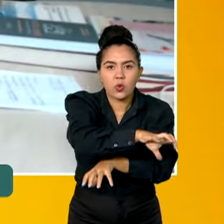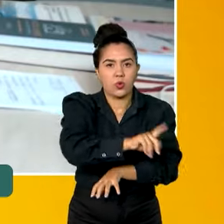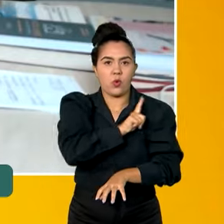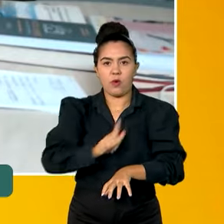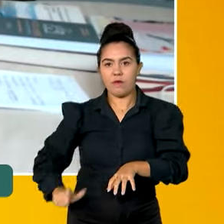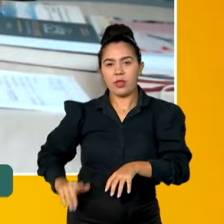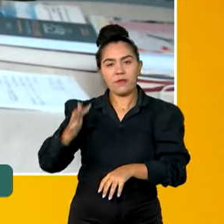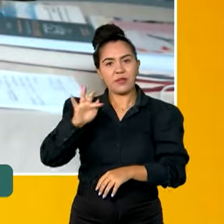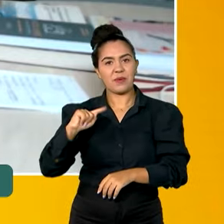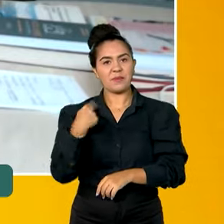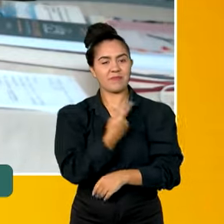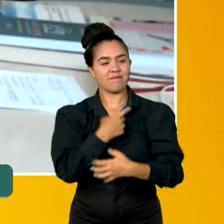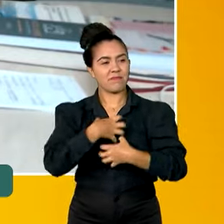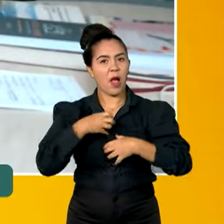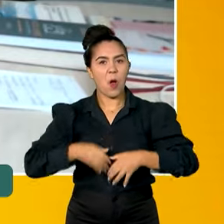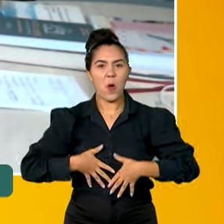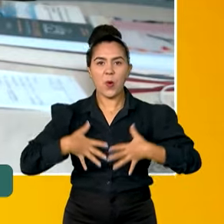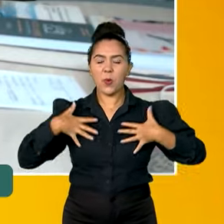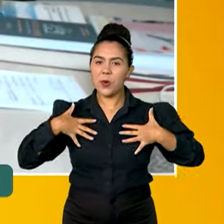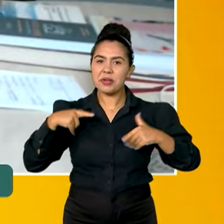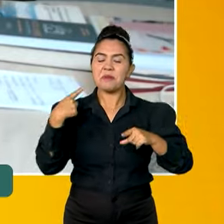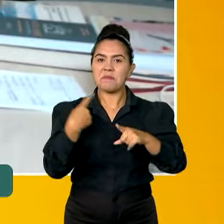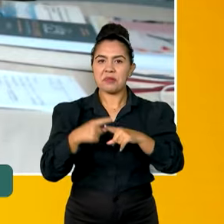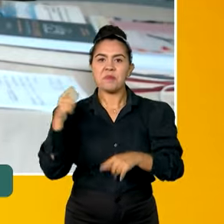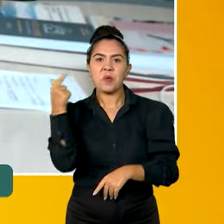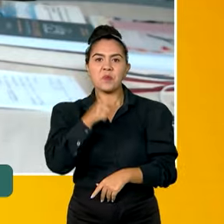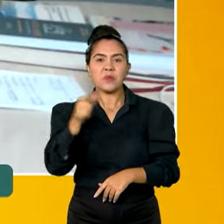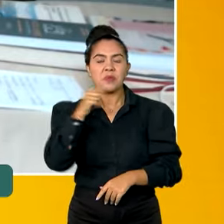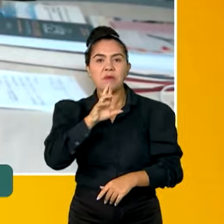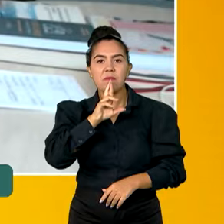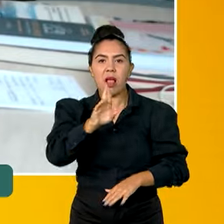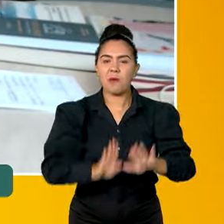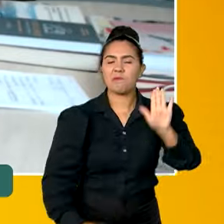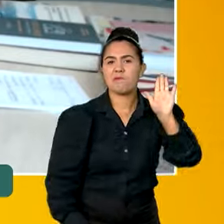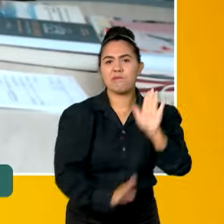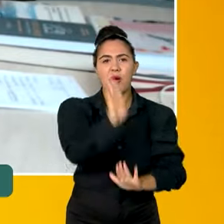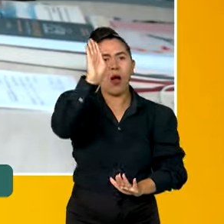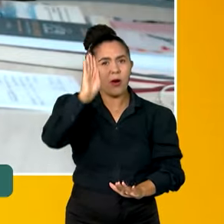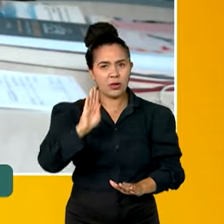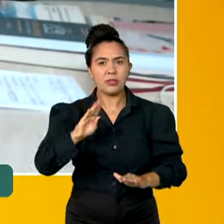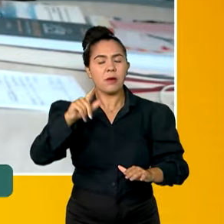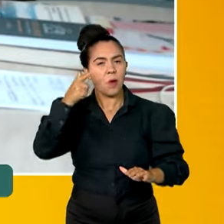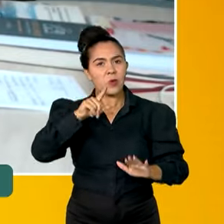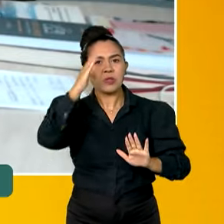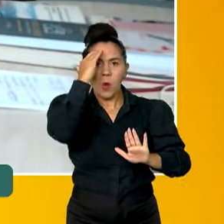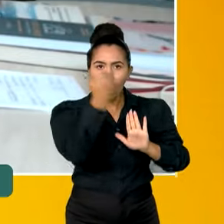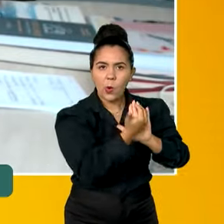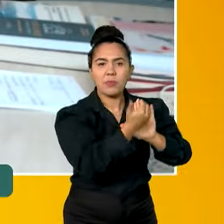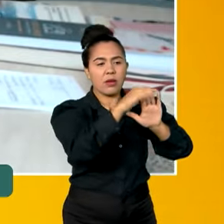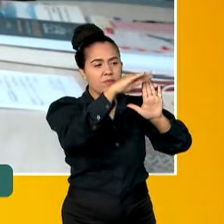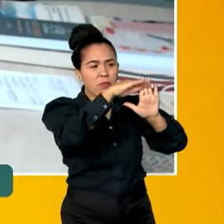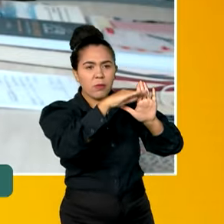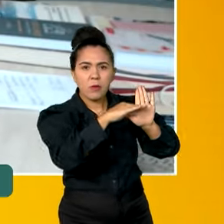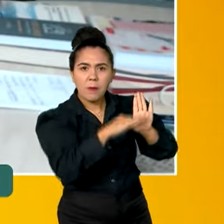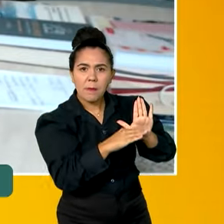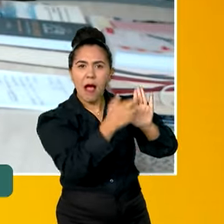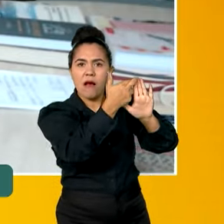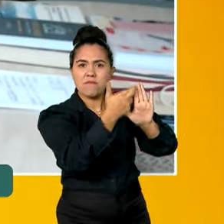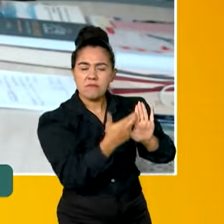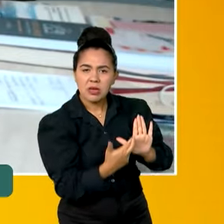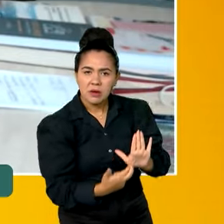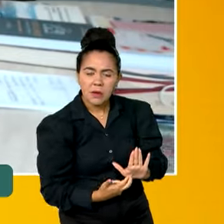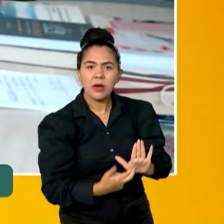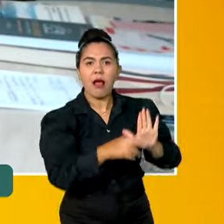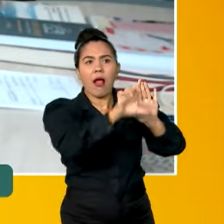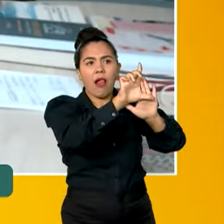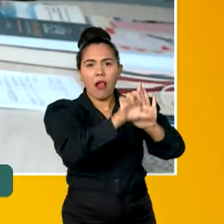nós nos orgulhamos muito, porque nós temos batido um recorde histórico de cumprimento dessas diversas obrigações legais. Estamos alcançando